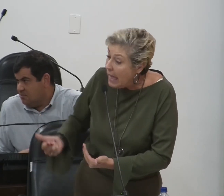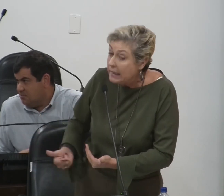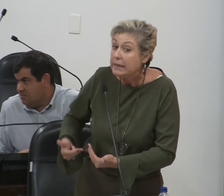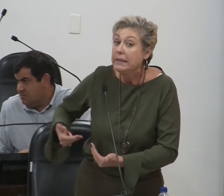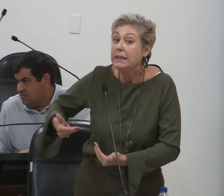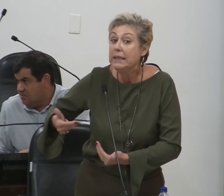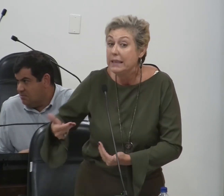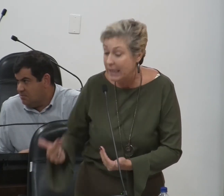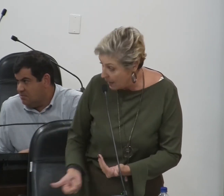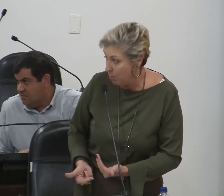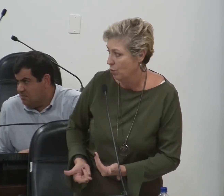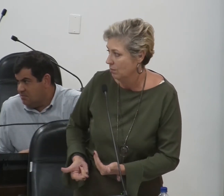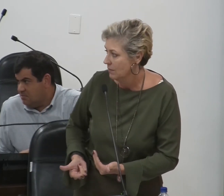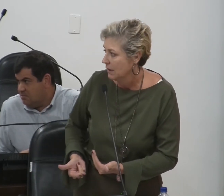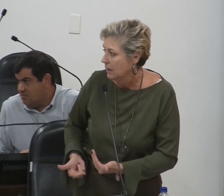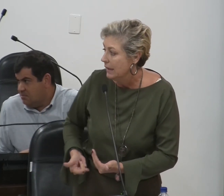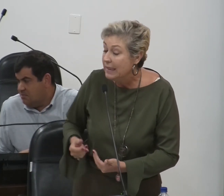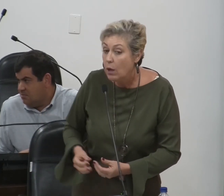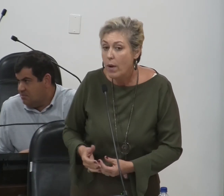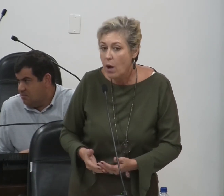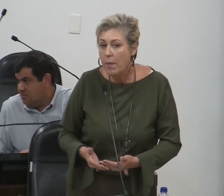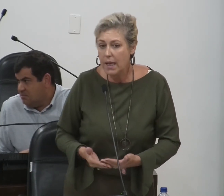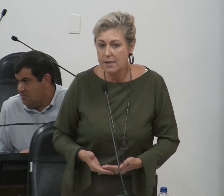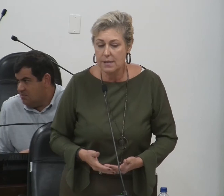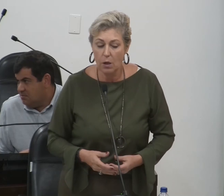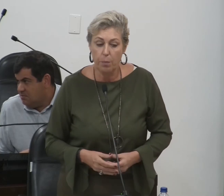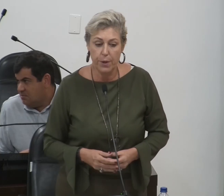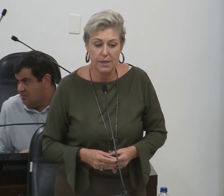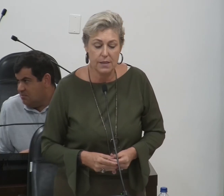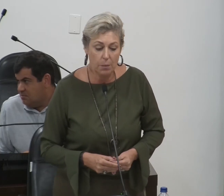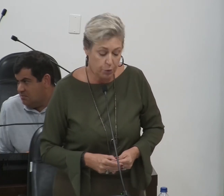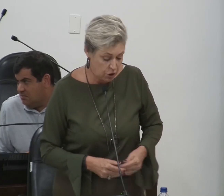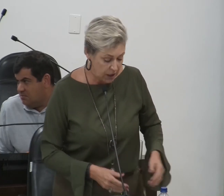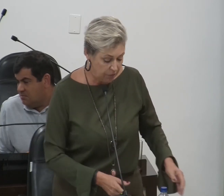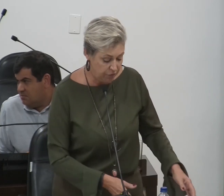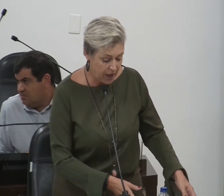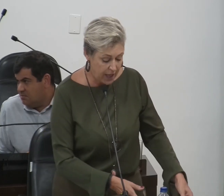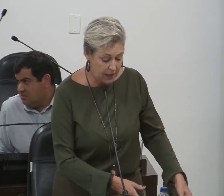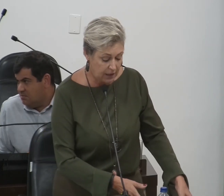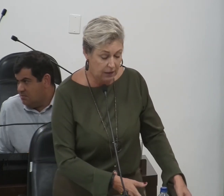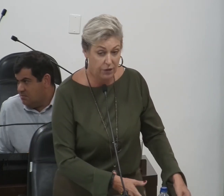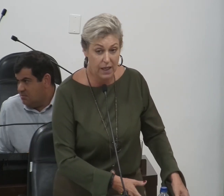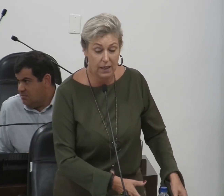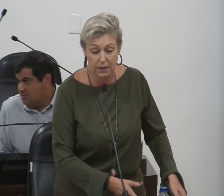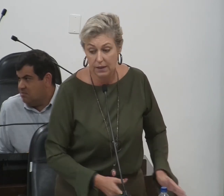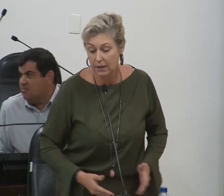demanda tempo. Não é uma questão, por exemplo, de que